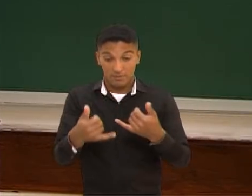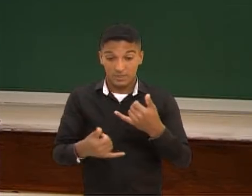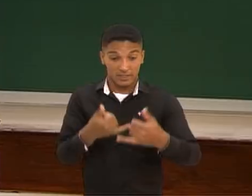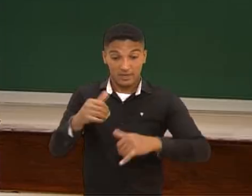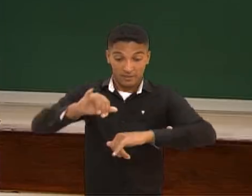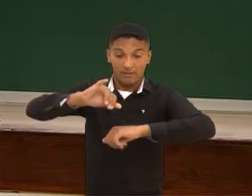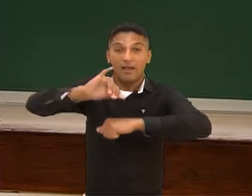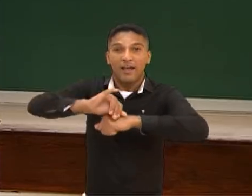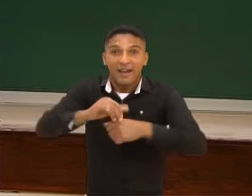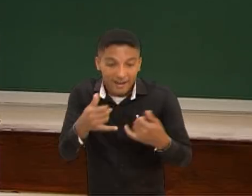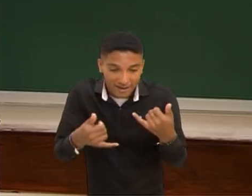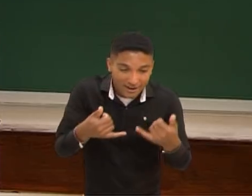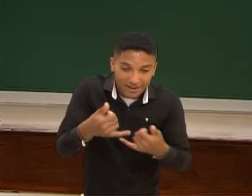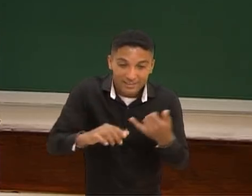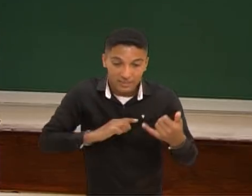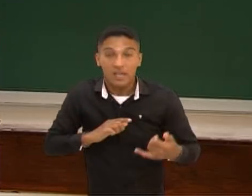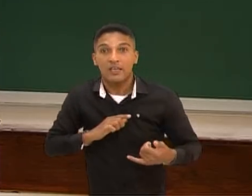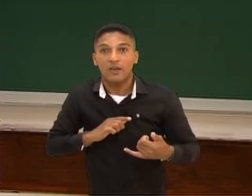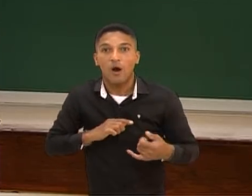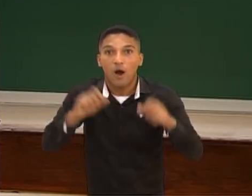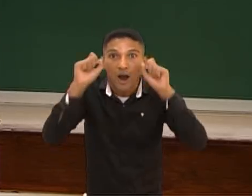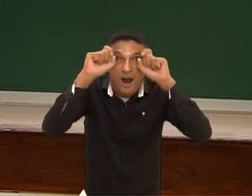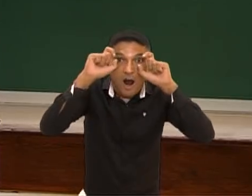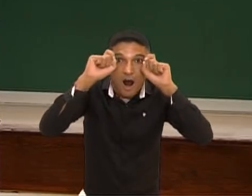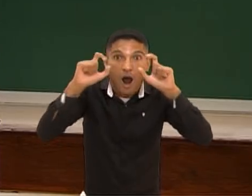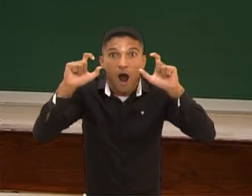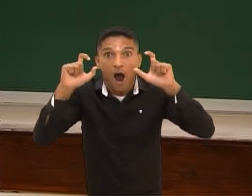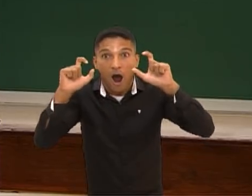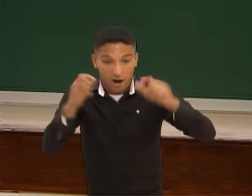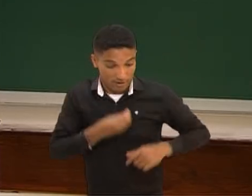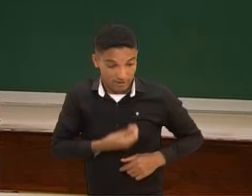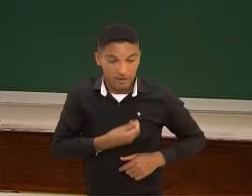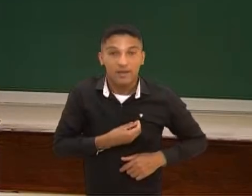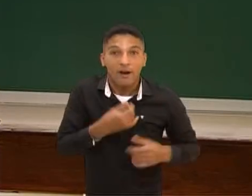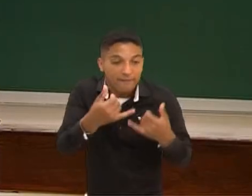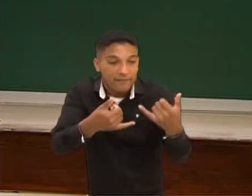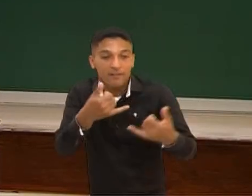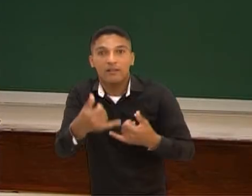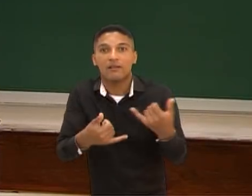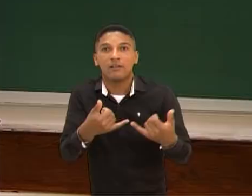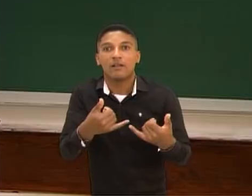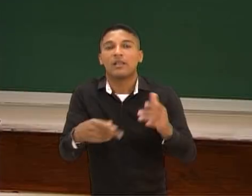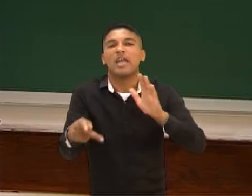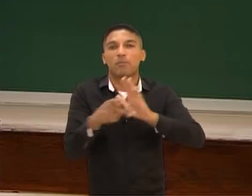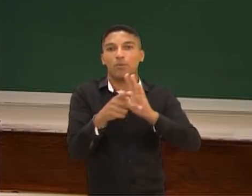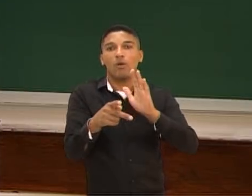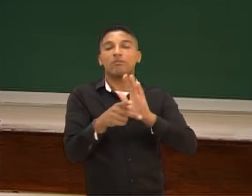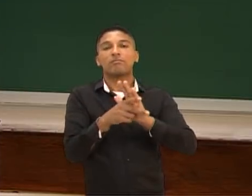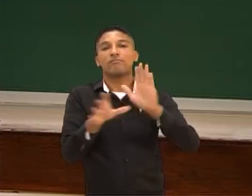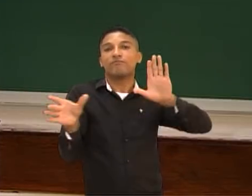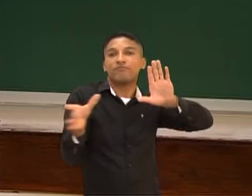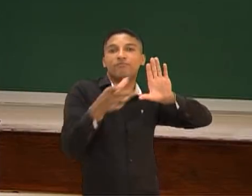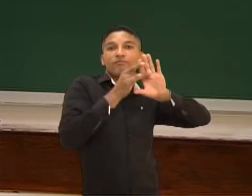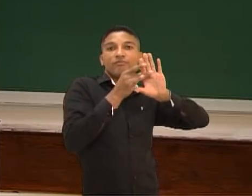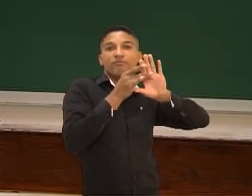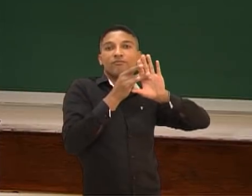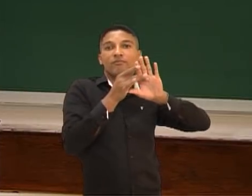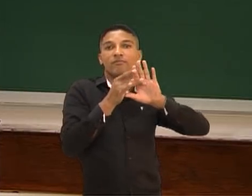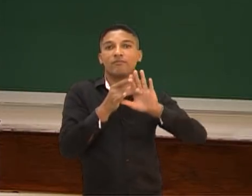se tivessem vida, né? Então ele fez o mesmo trocadilho aqui, utilizando uma figura de linguagem. Parabéns para quem conseguiu sacar